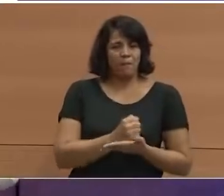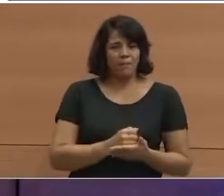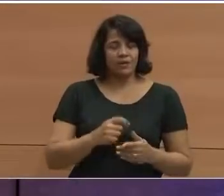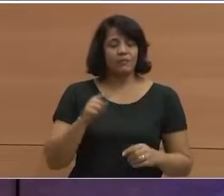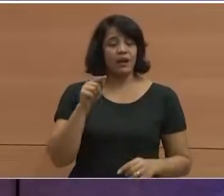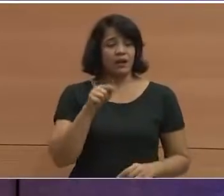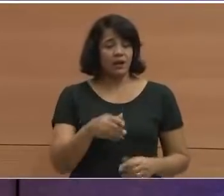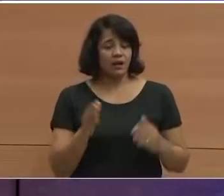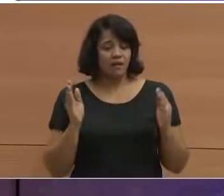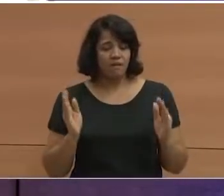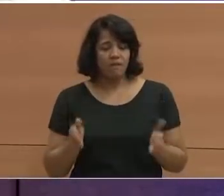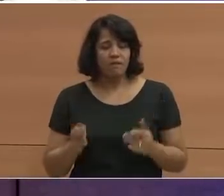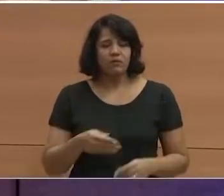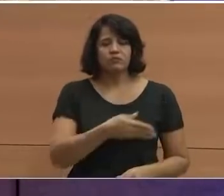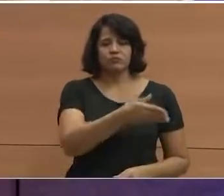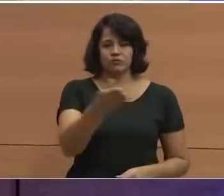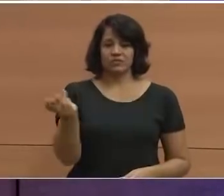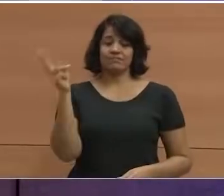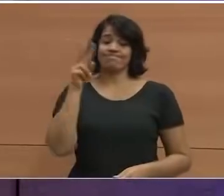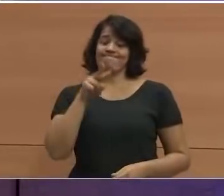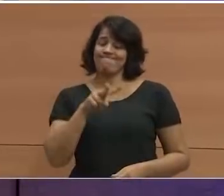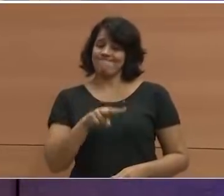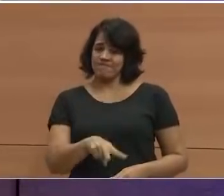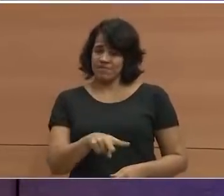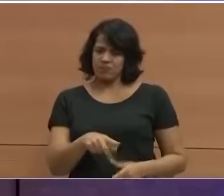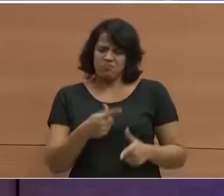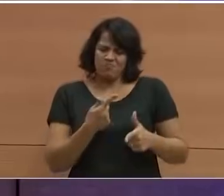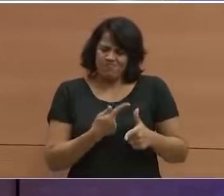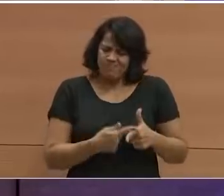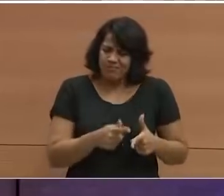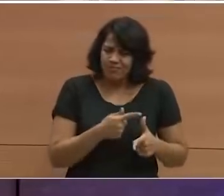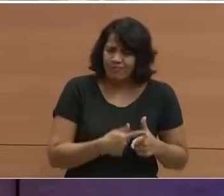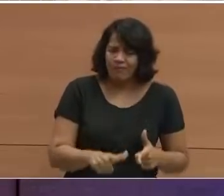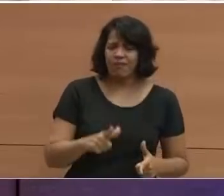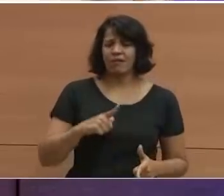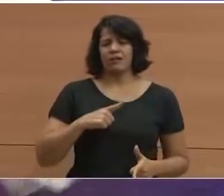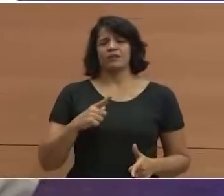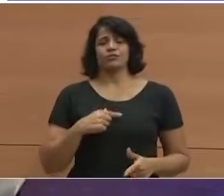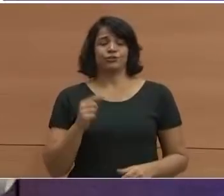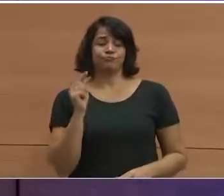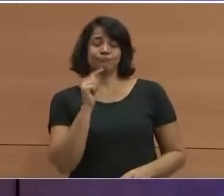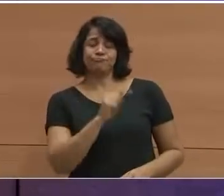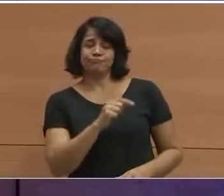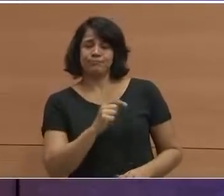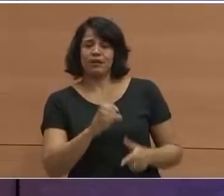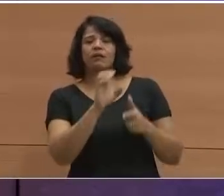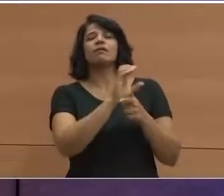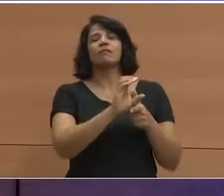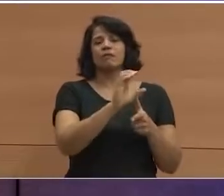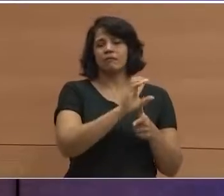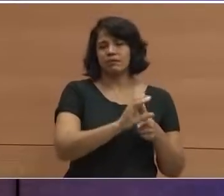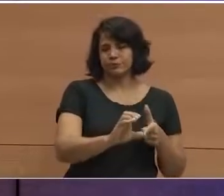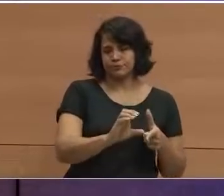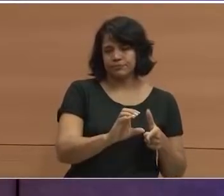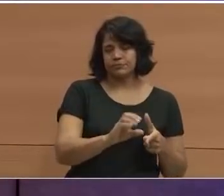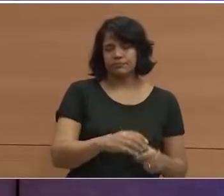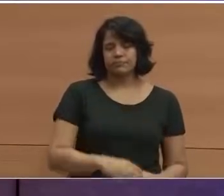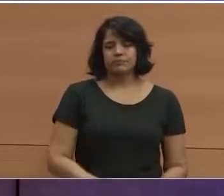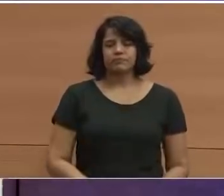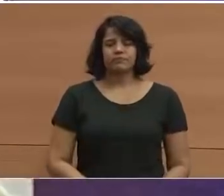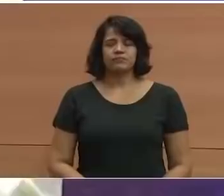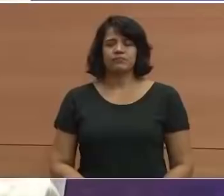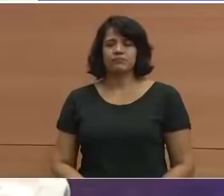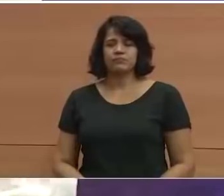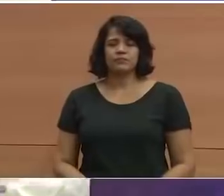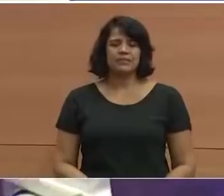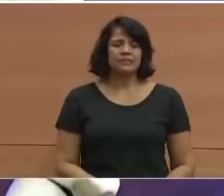a importância e a problemática que se levantou, com a vinda de Apolo.